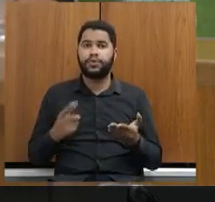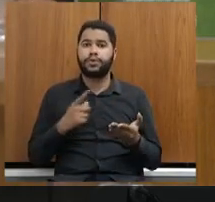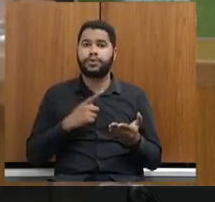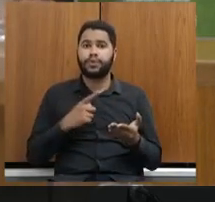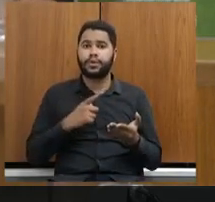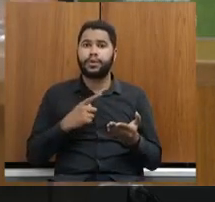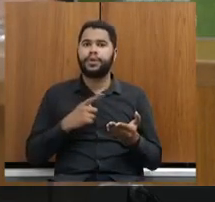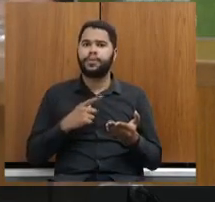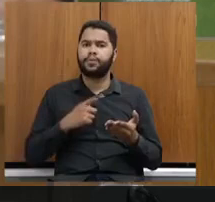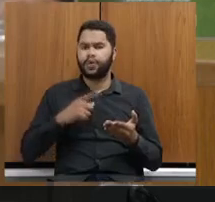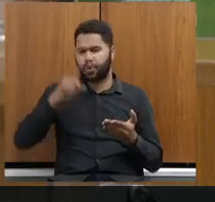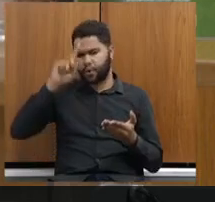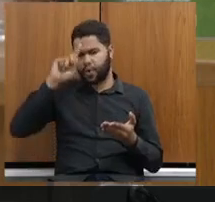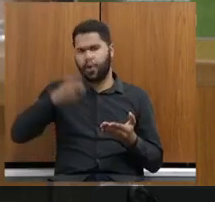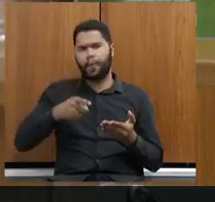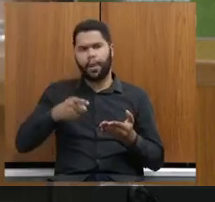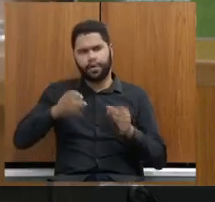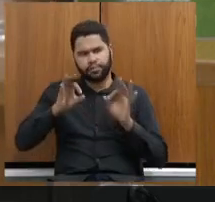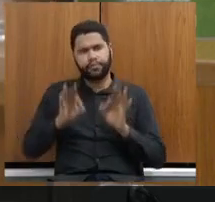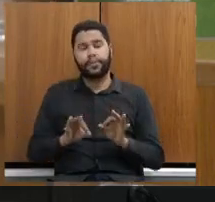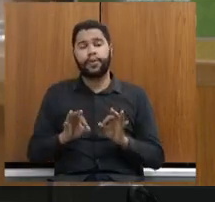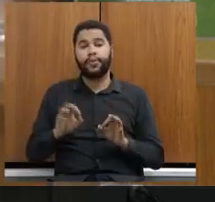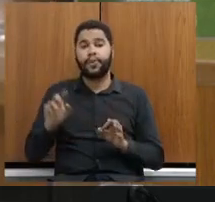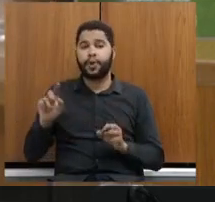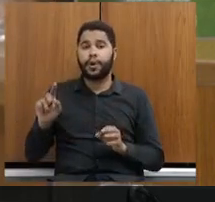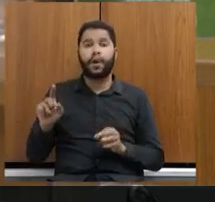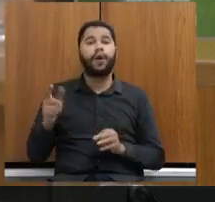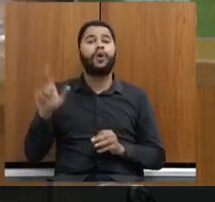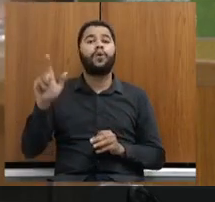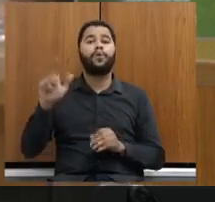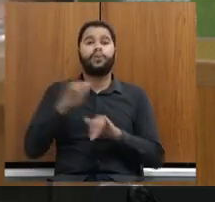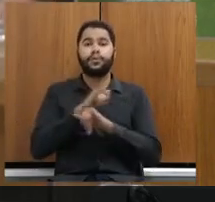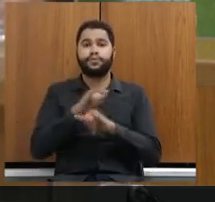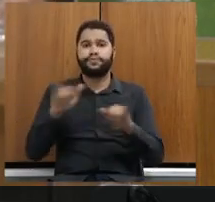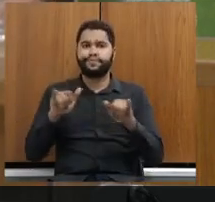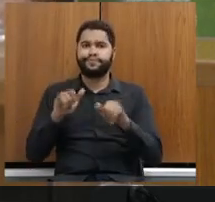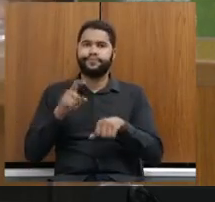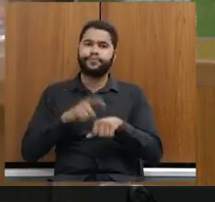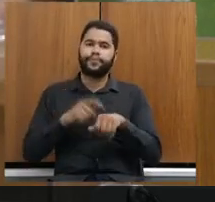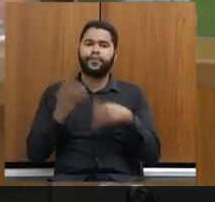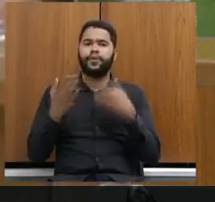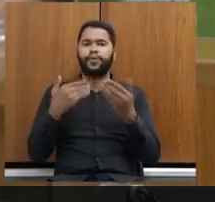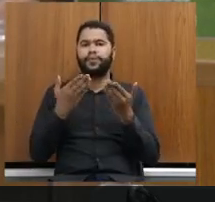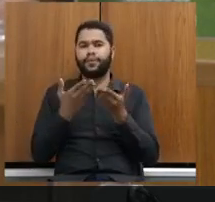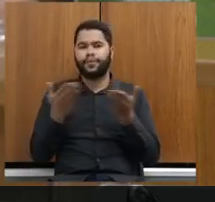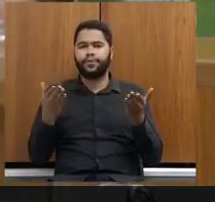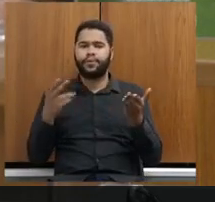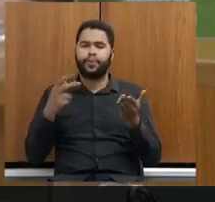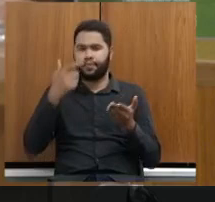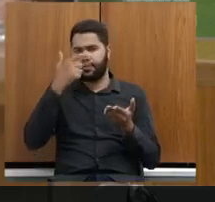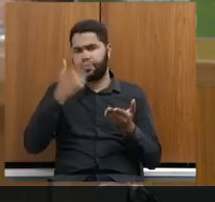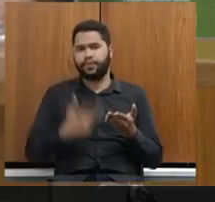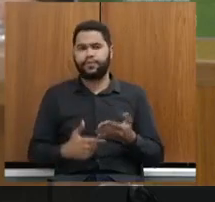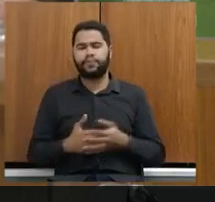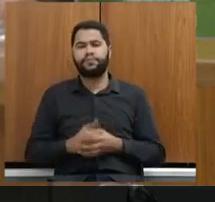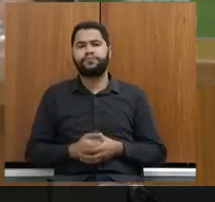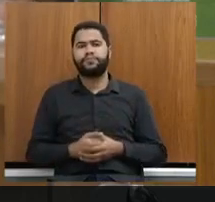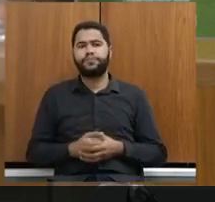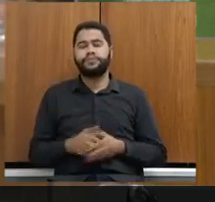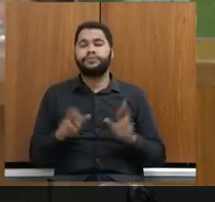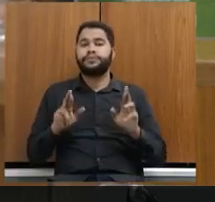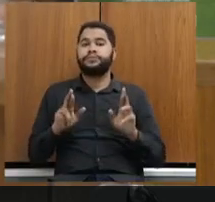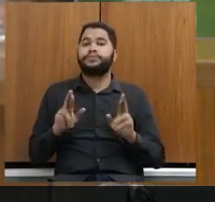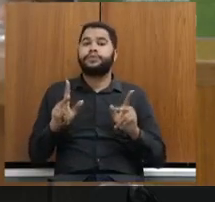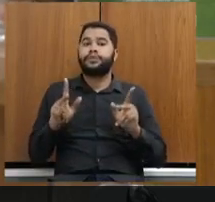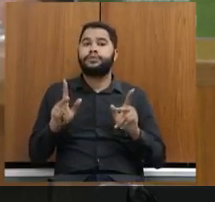temos aí comando com força e a outra coisa que eu comento sabe João Vitor foi embora quer conversar com você pessoalmente mu-ha